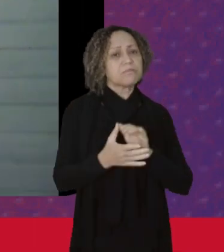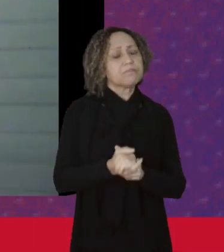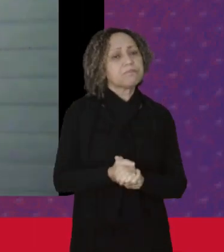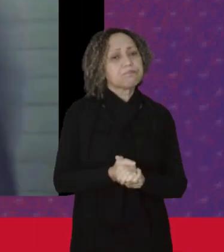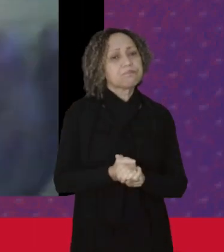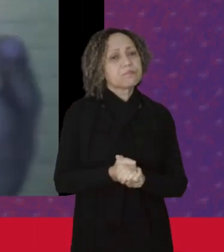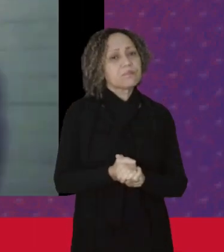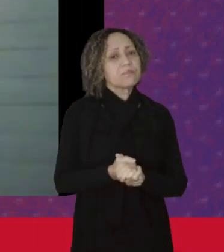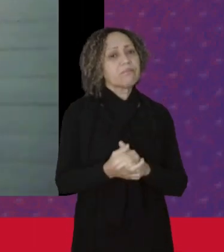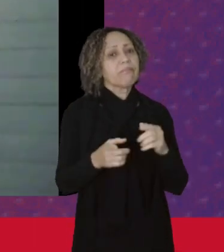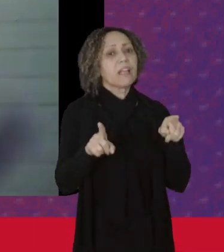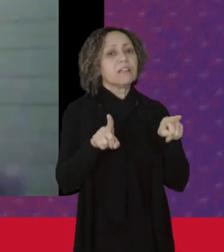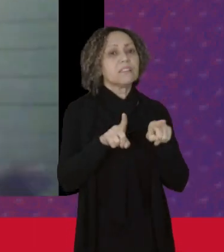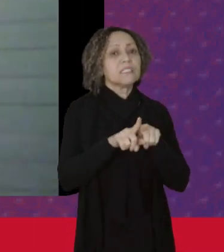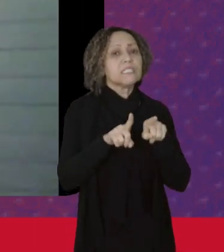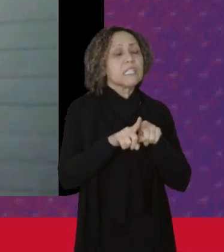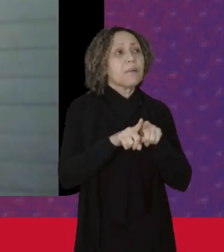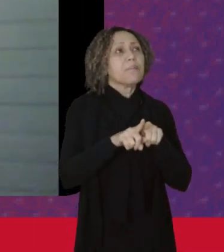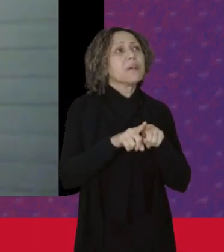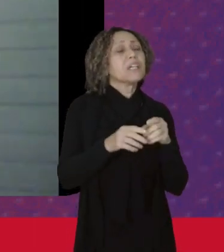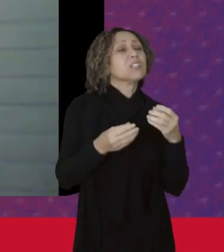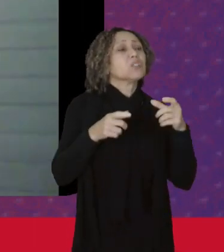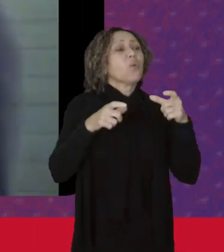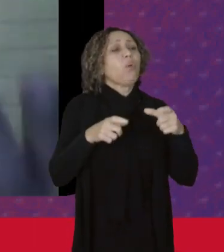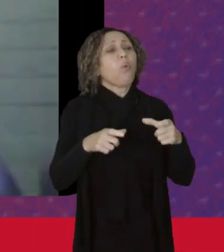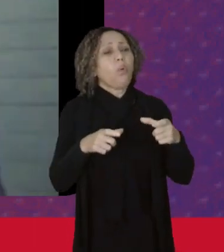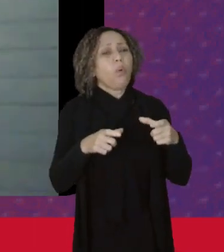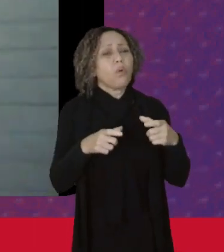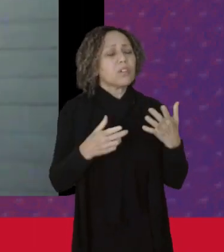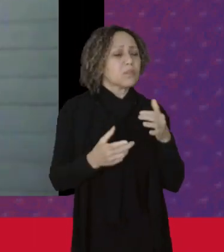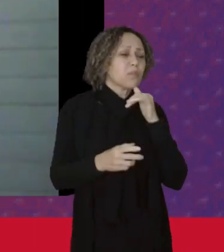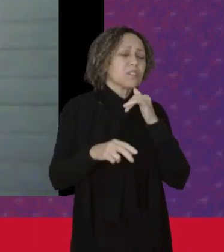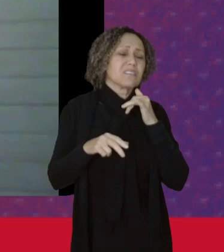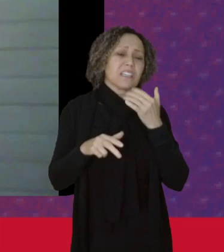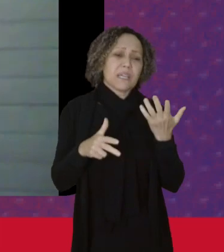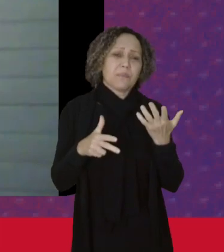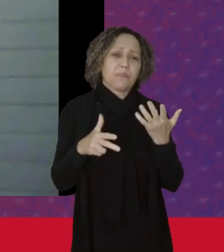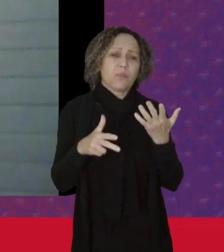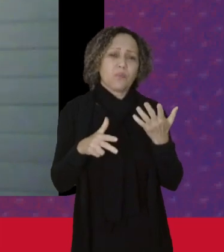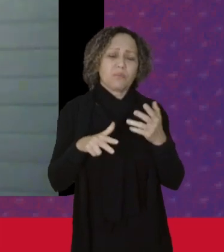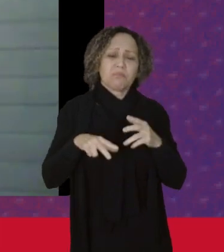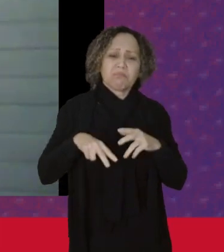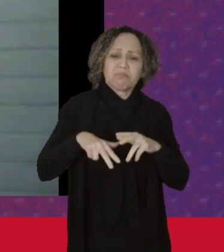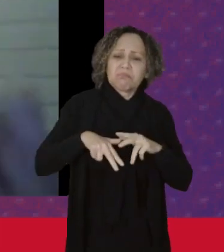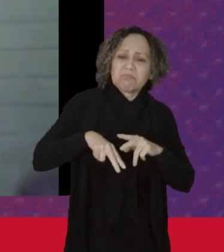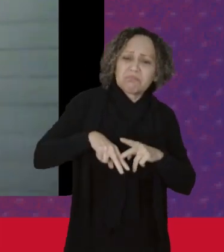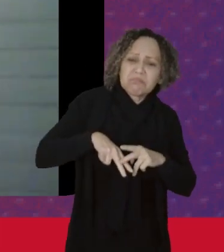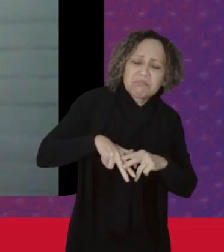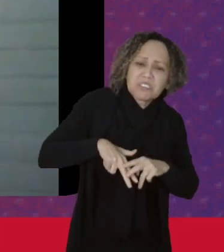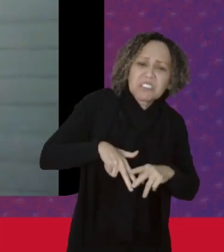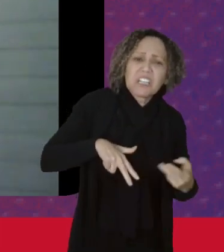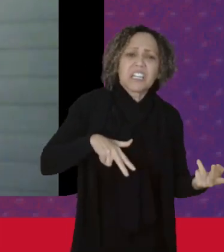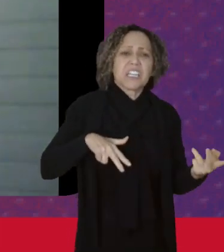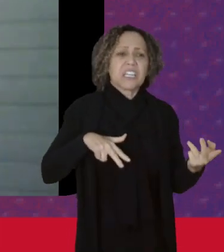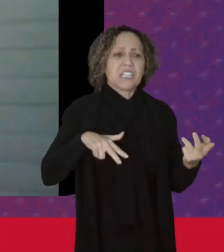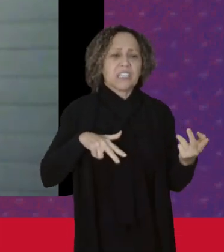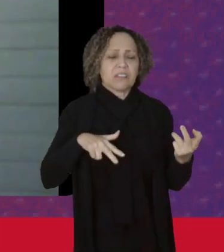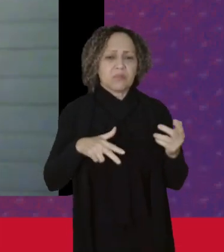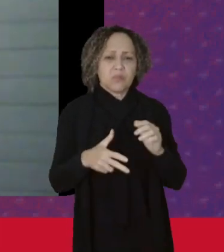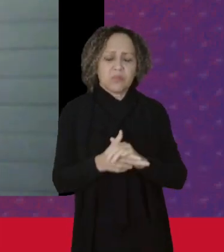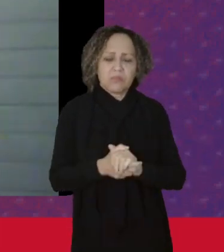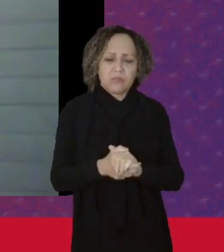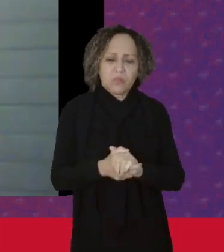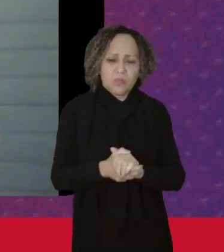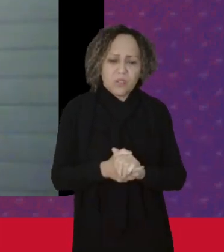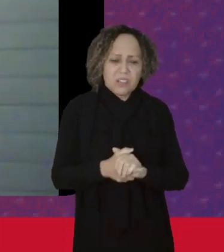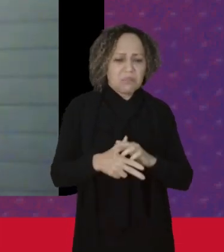e da sua, né, origem, da sua orientação sexual, da sua religiosidade,